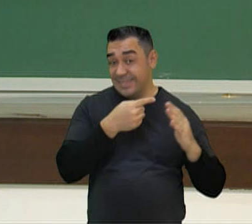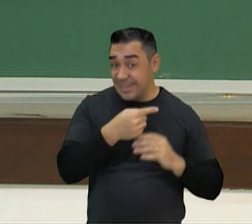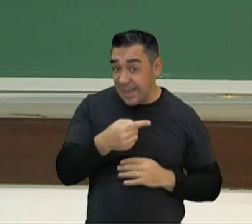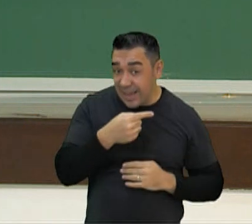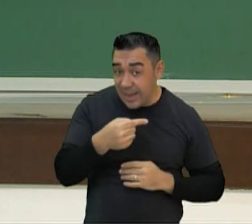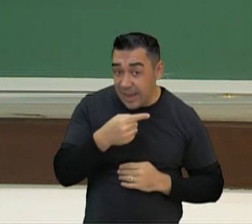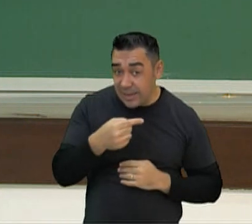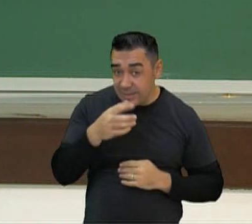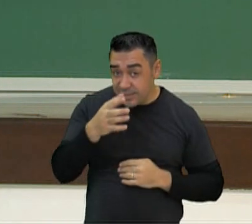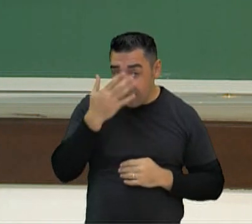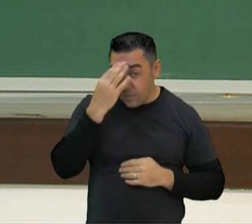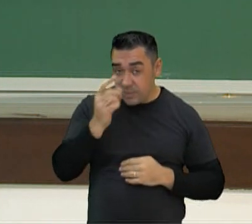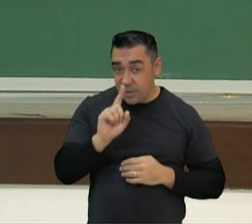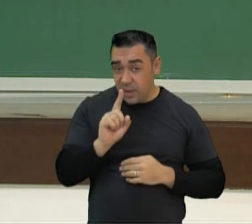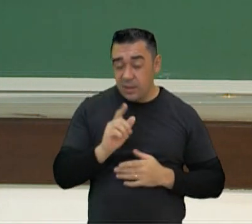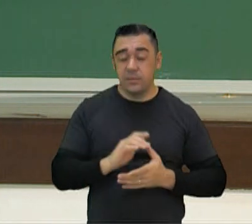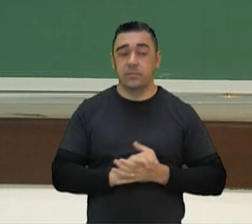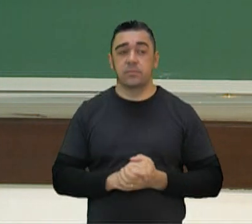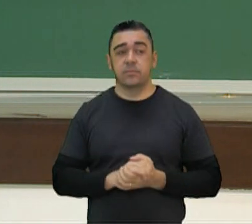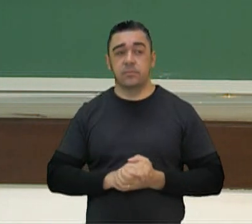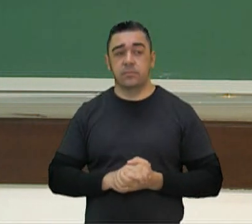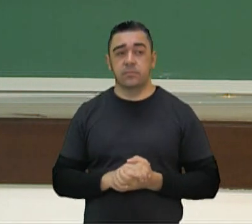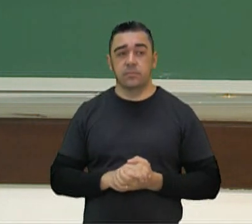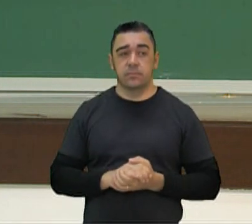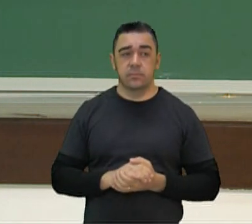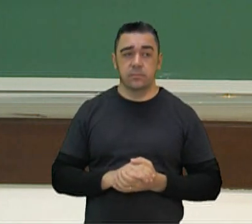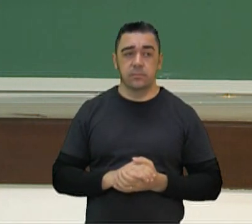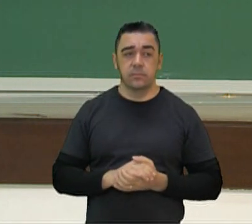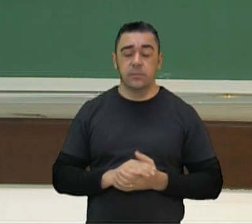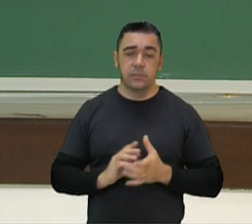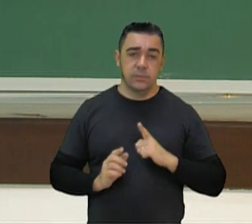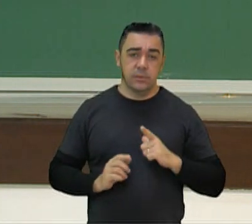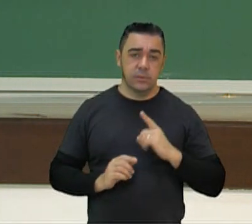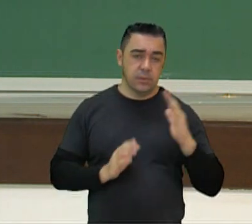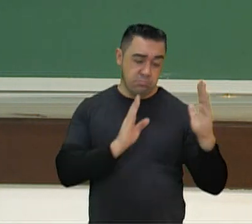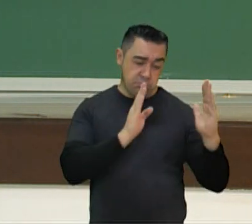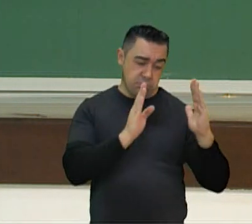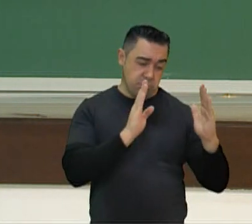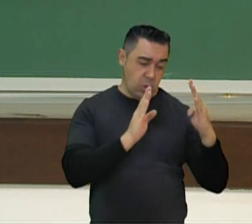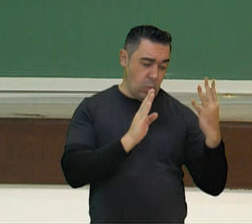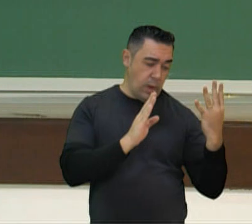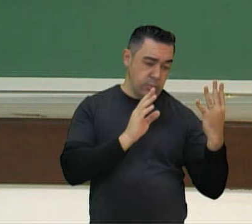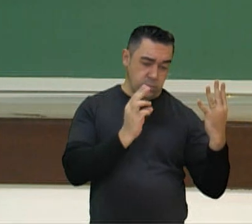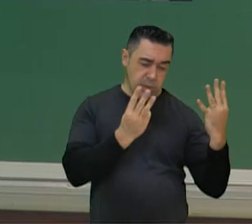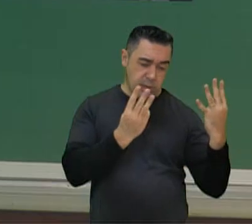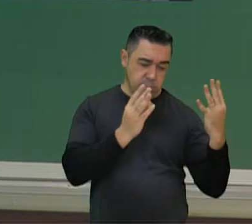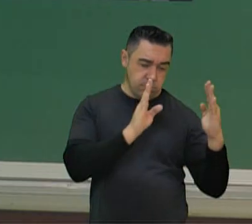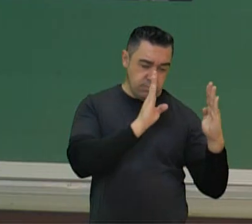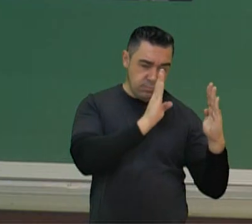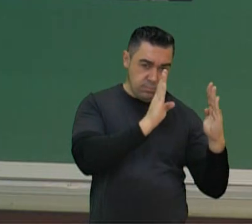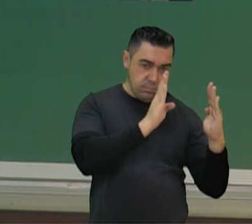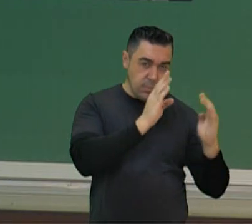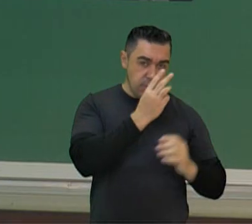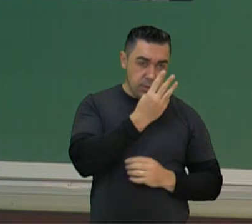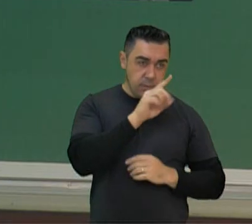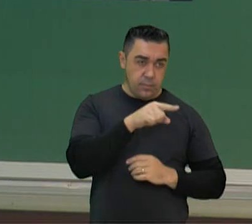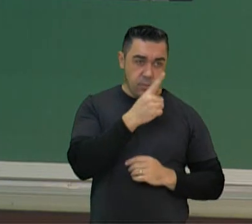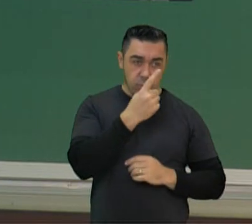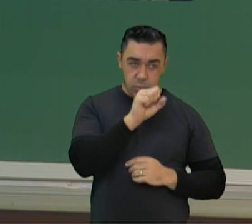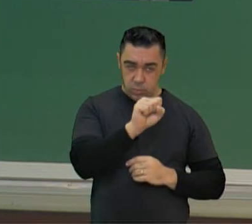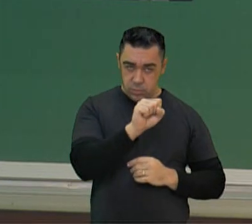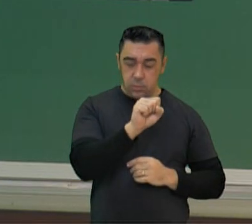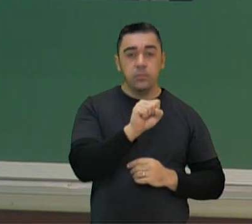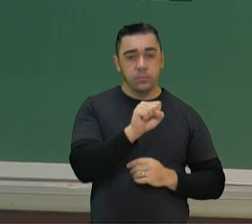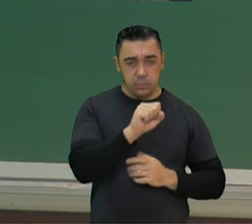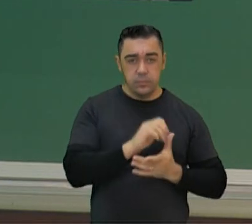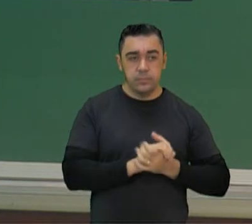sinal. Então, ele ficaria entre o 3 e entre o 4. Seria a sua localização na